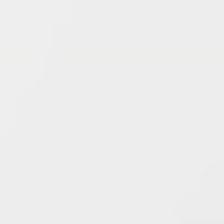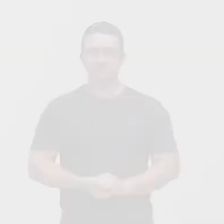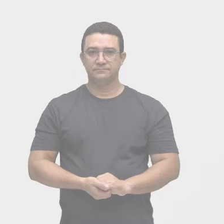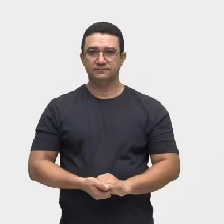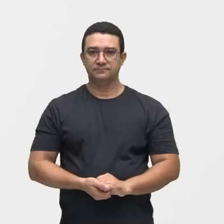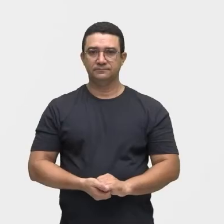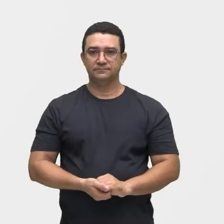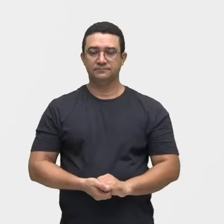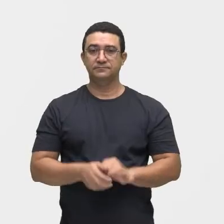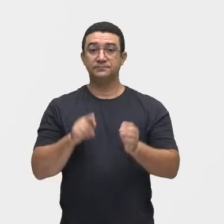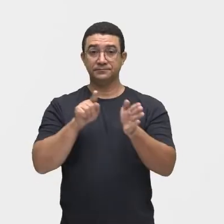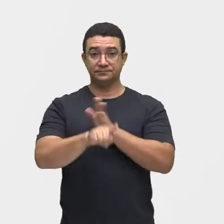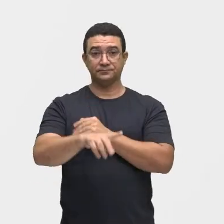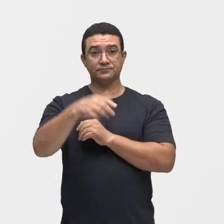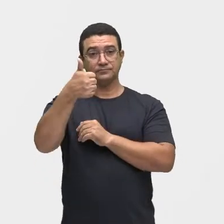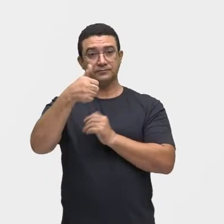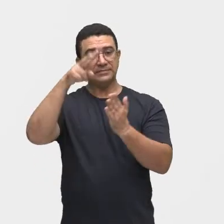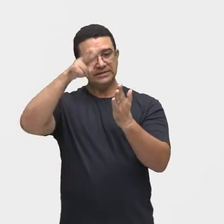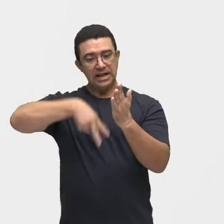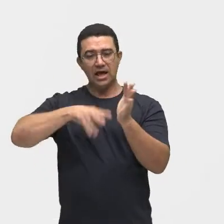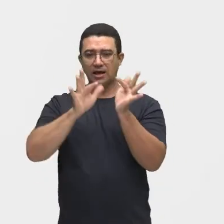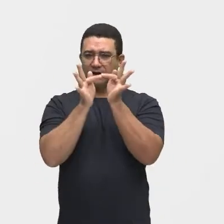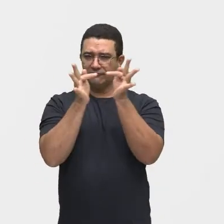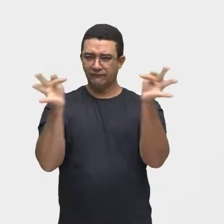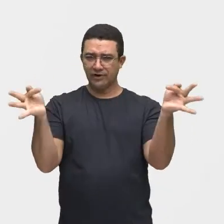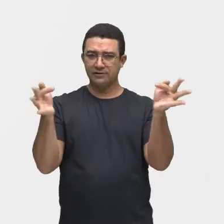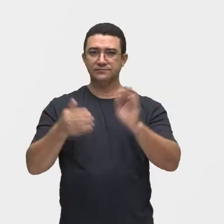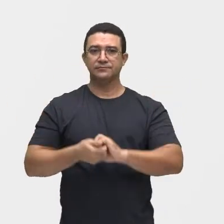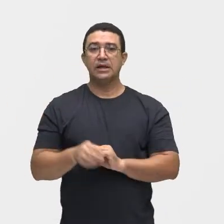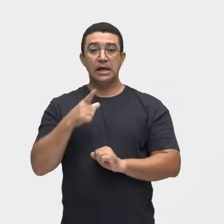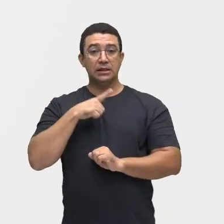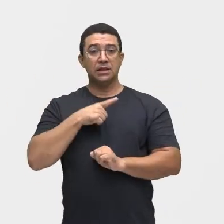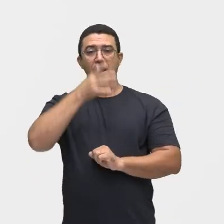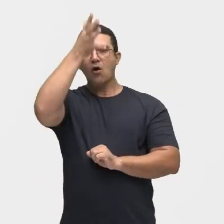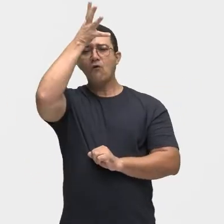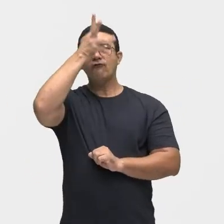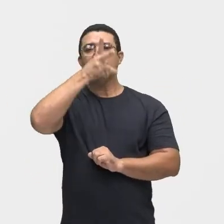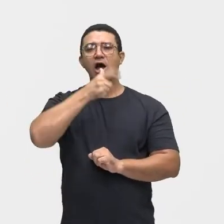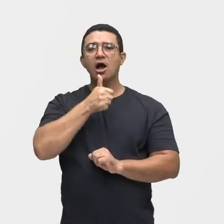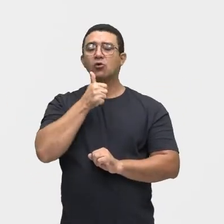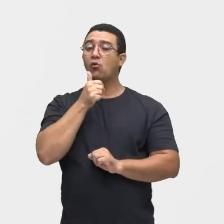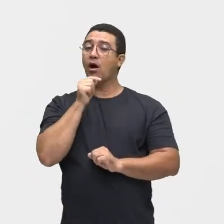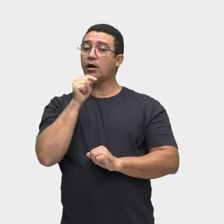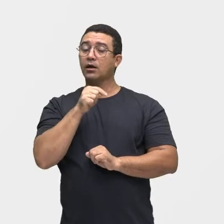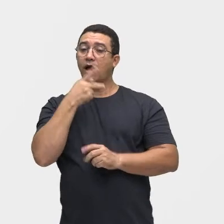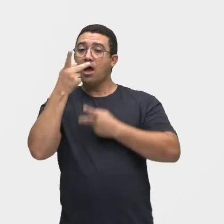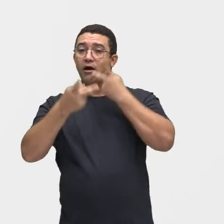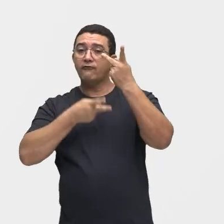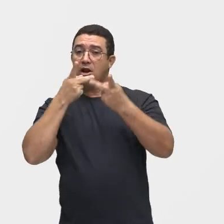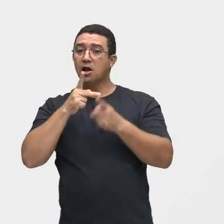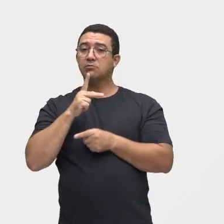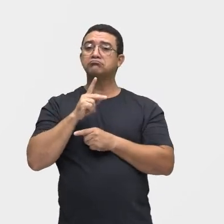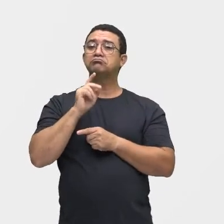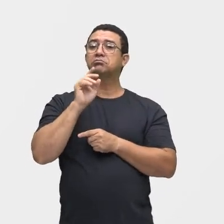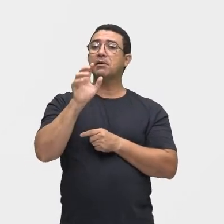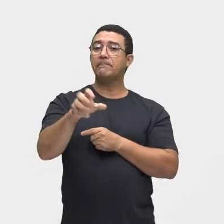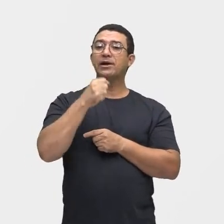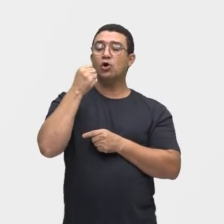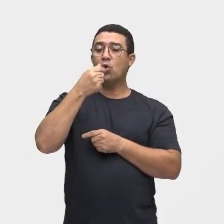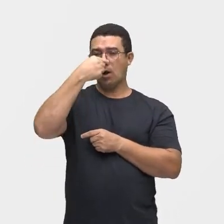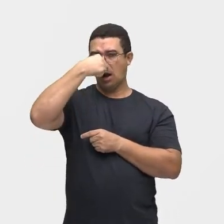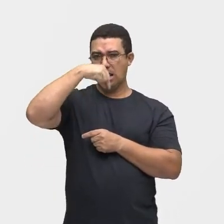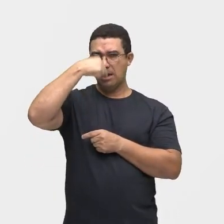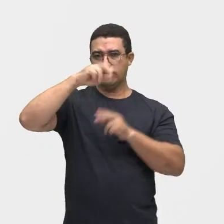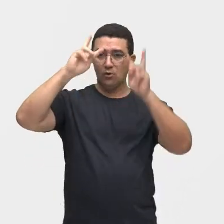Então a primeira, leia a frase. Tem um frango aqui dizendo que pegou gripe humana. O